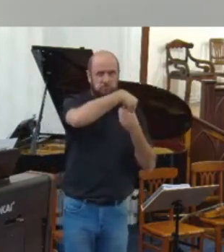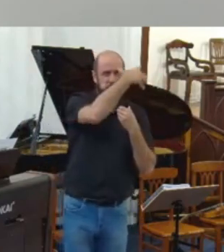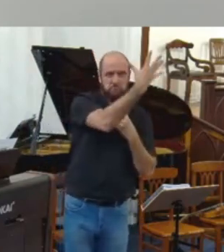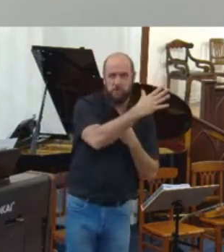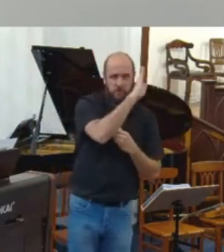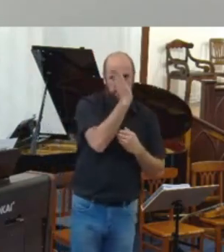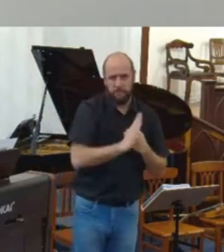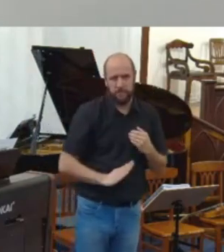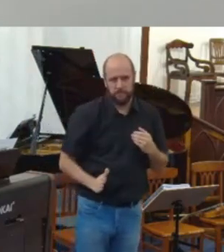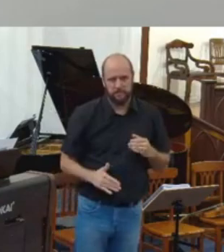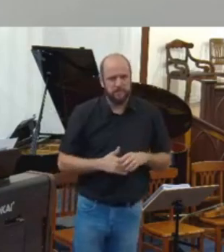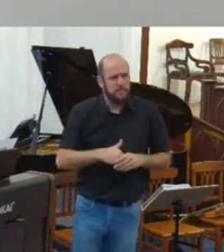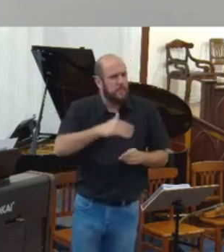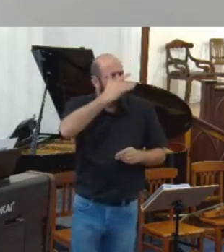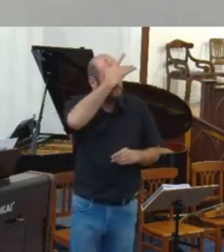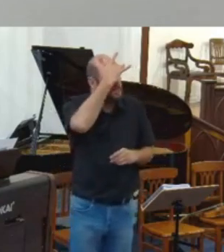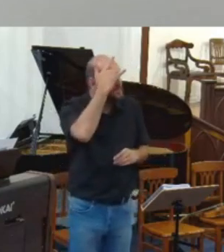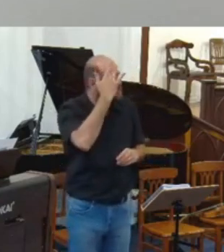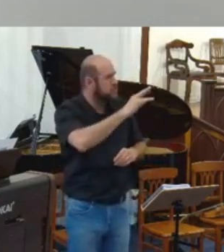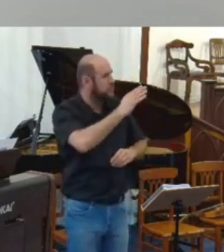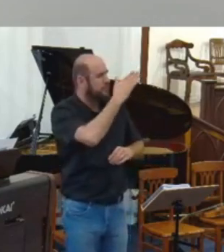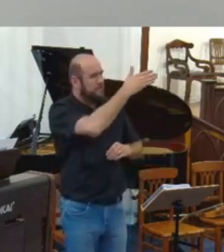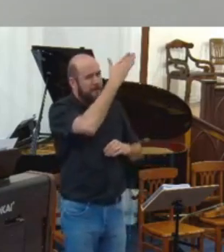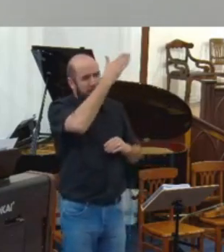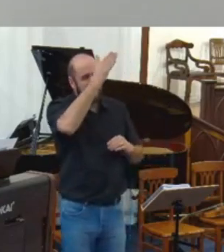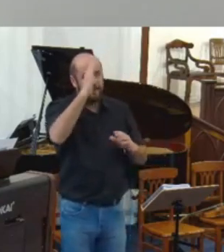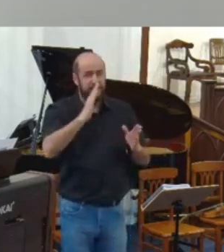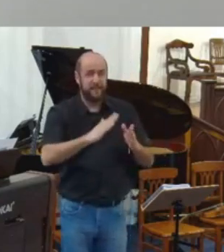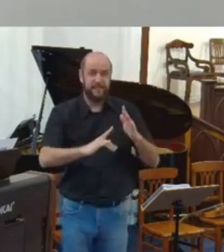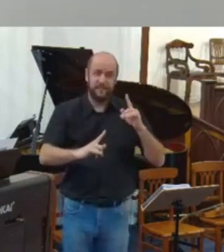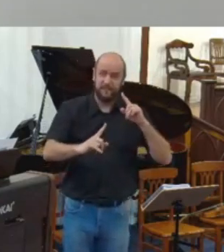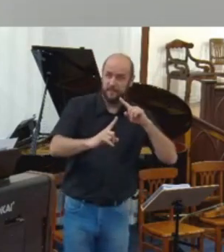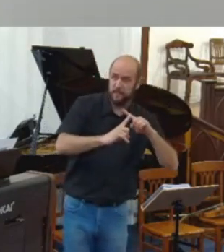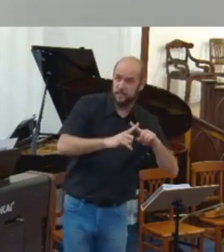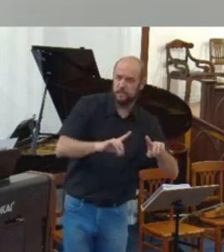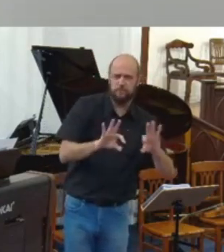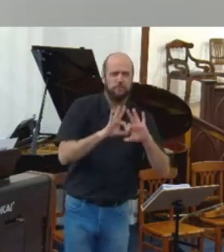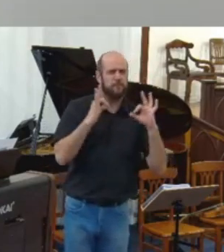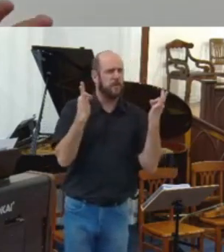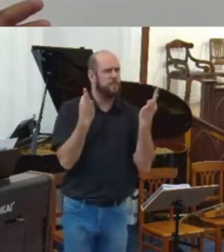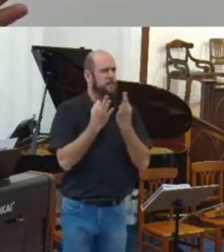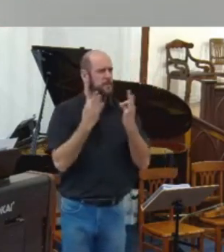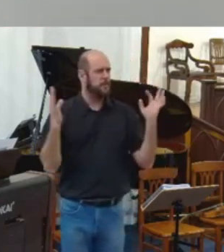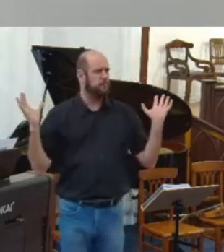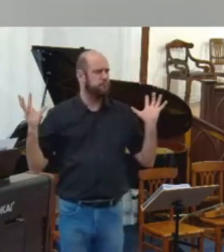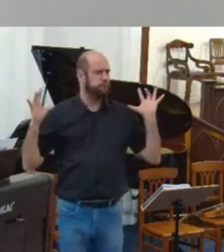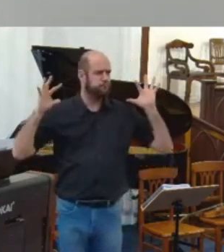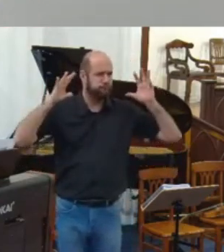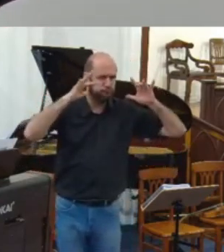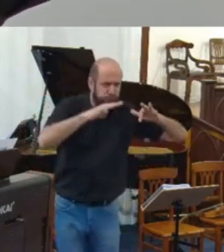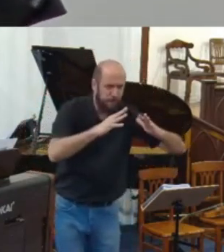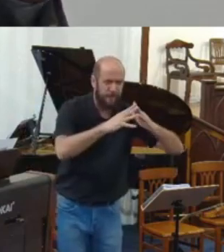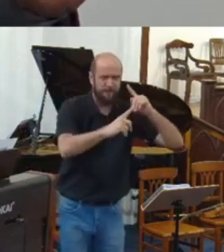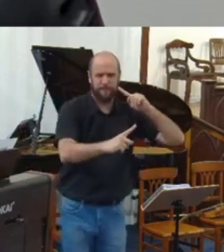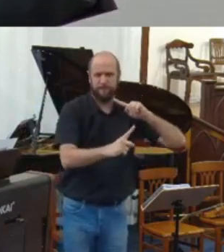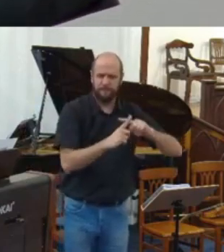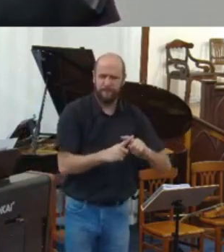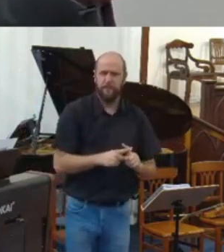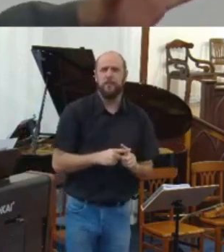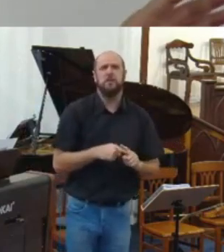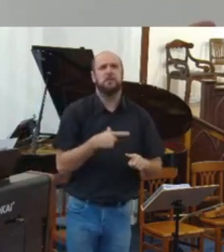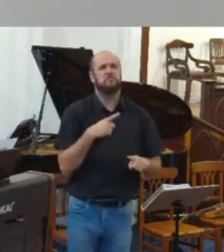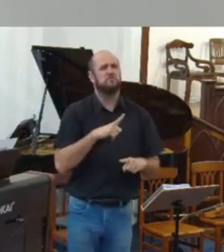muitas pessoas estarão dentro de igrejas, acompanhando famílias, fazendo os mais